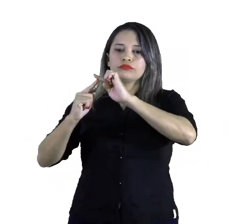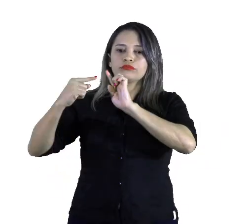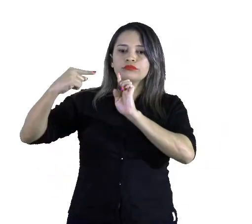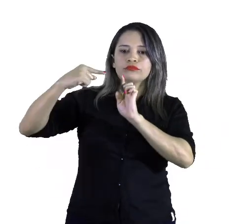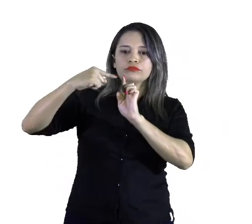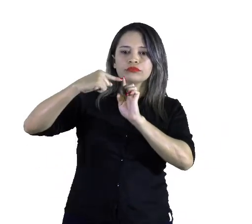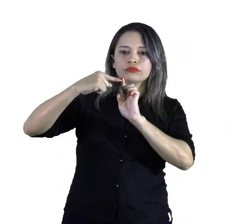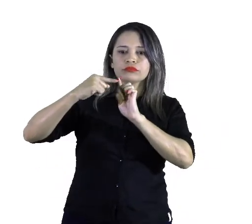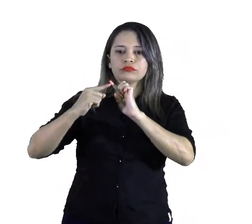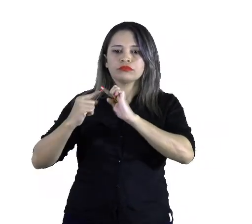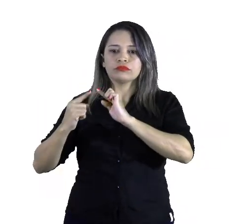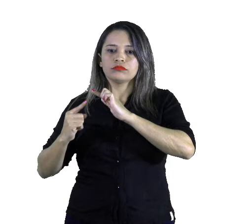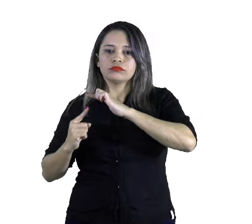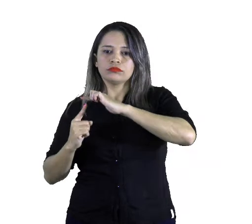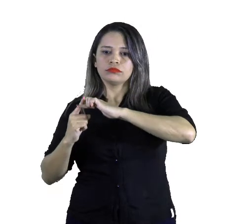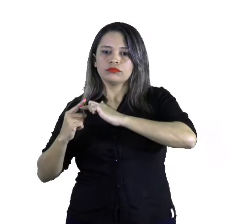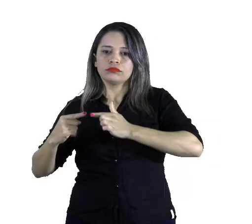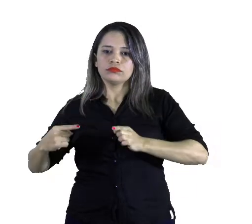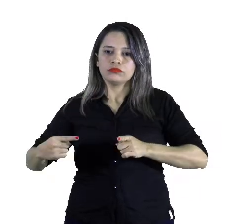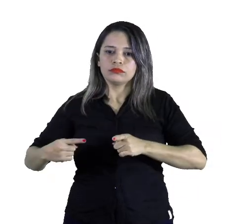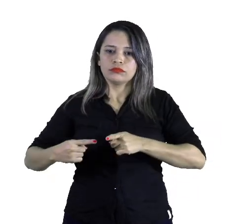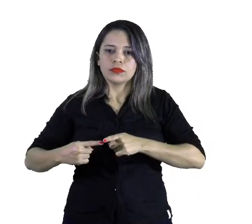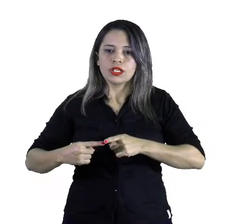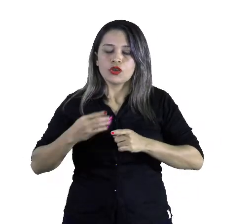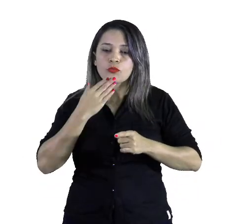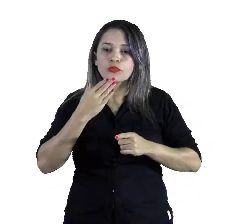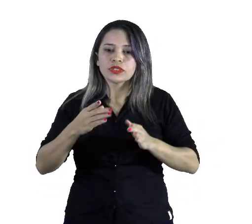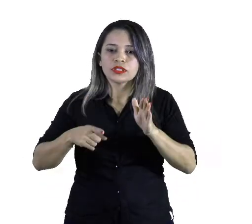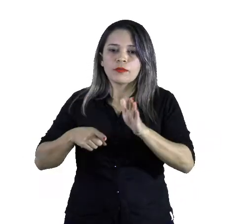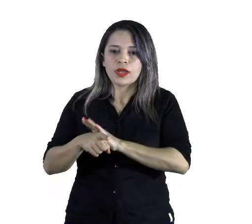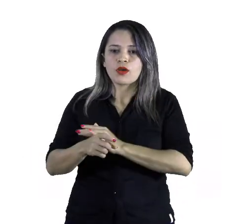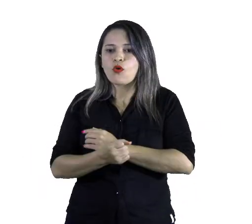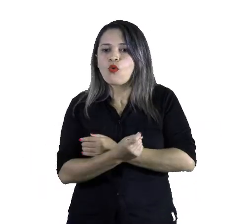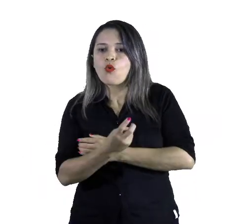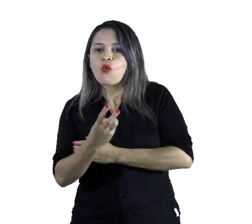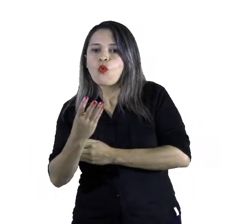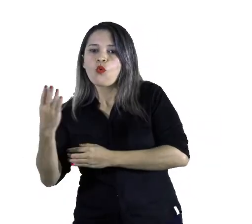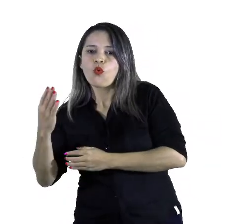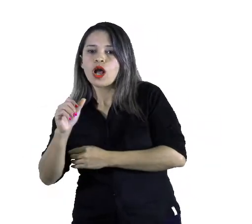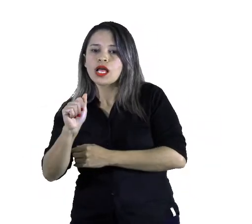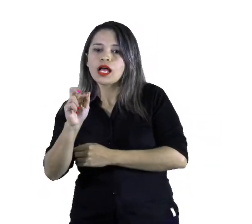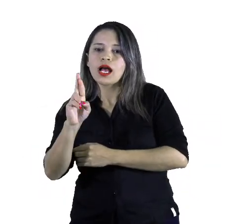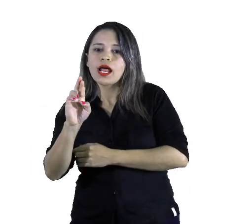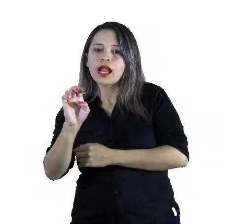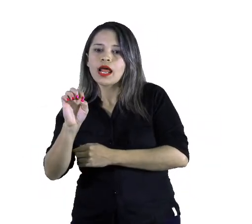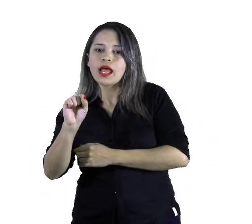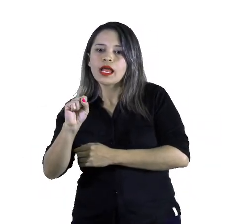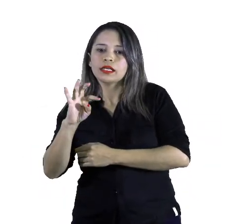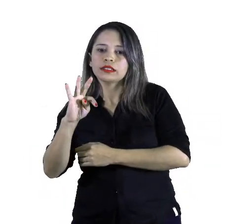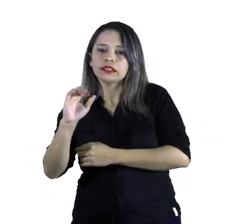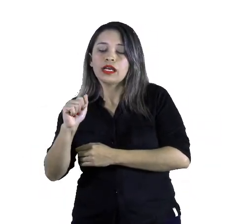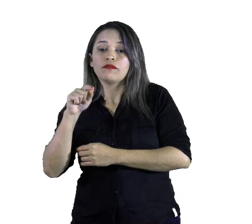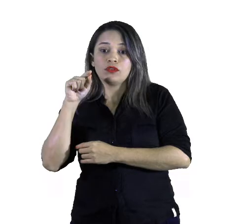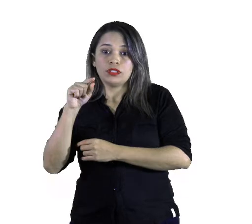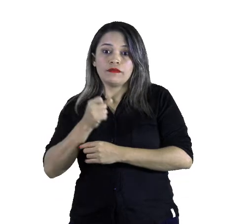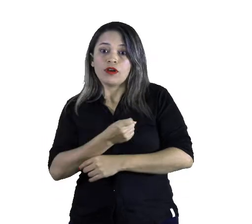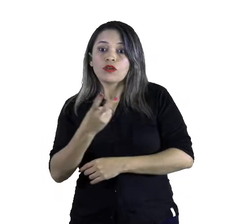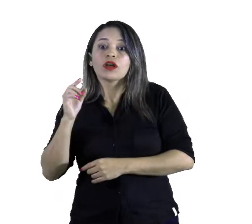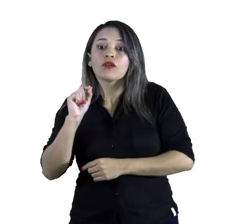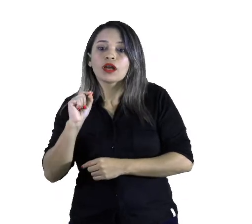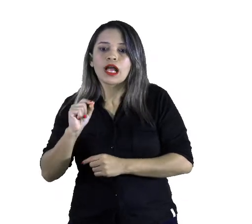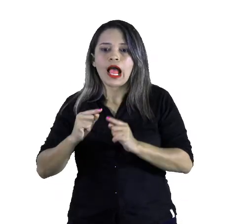uma face e outra. Se eu pedir na questão quantas arestas tem esse sólido geométrico, você vai contar o quê?